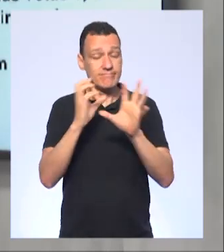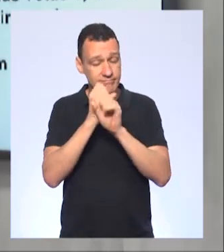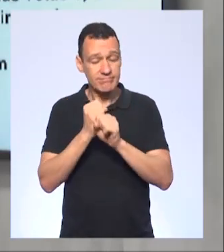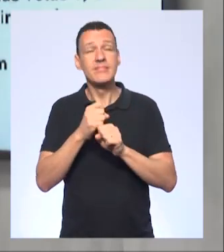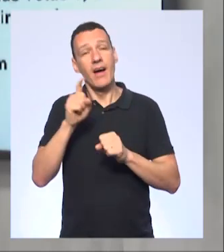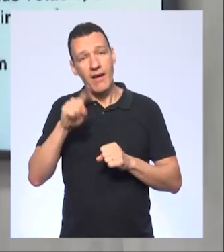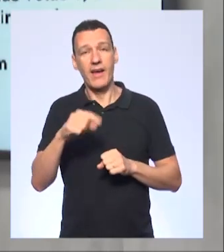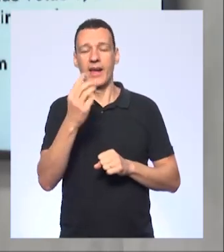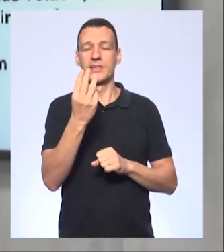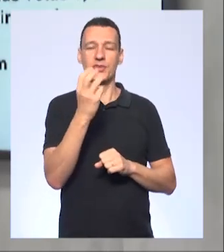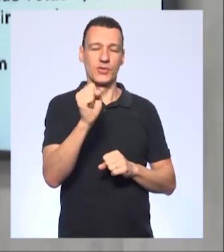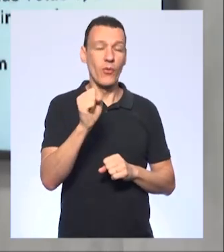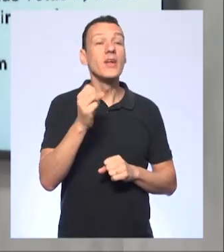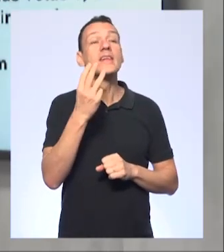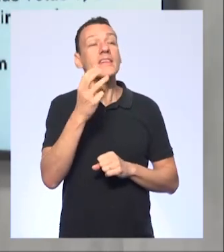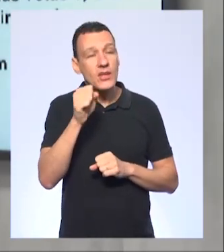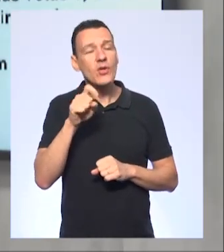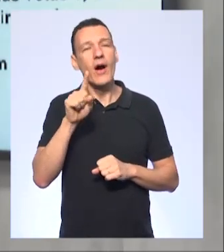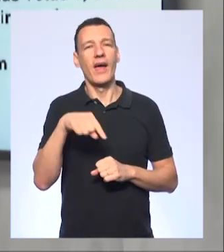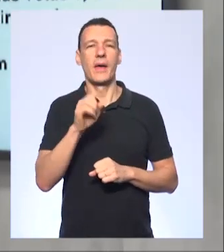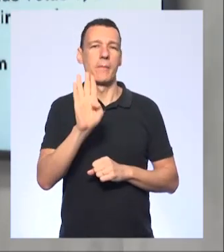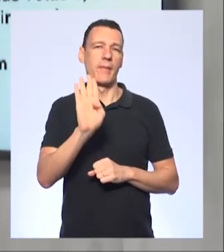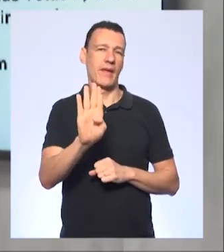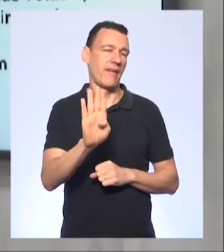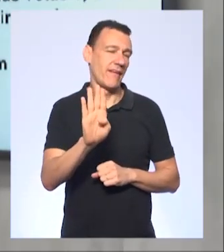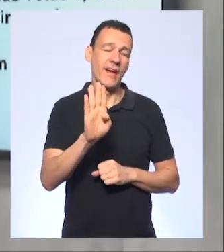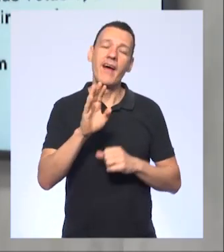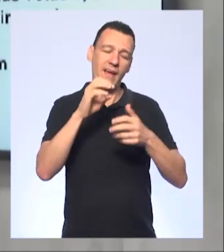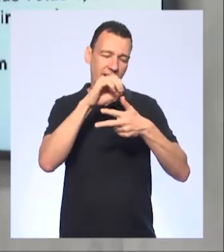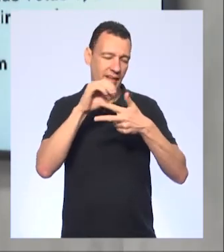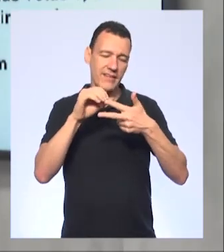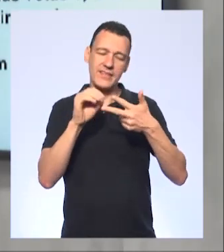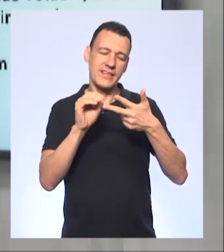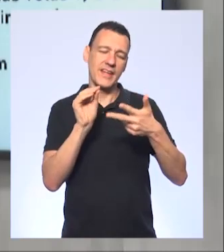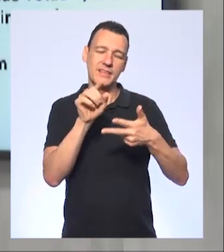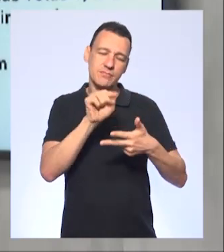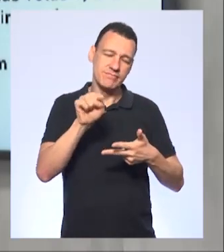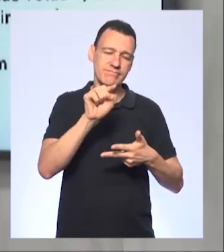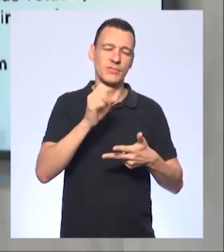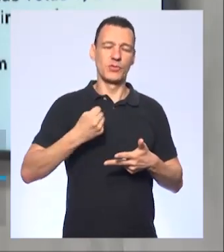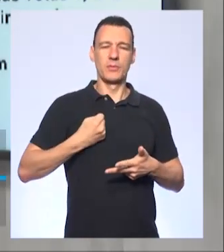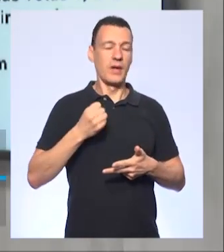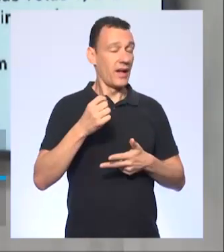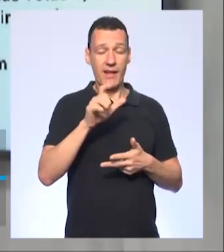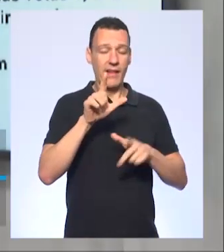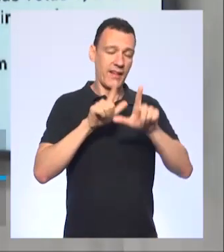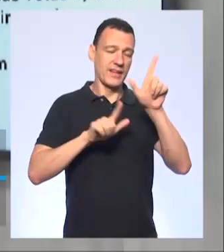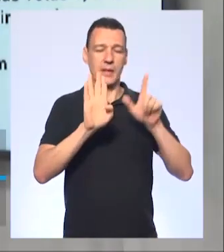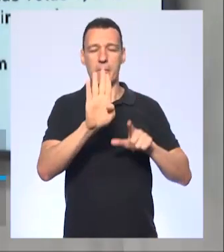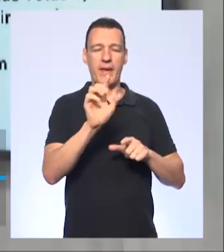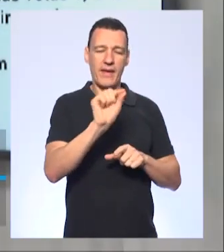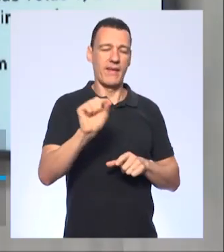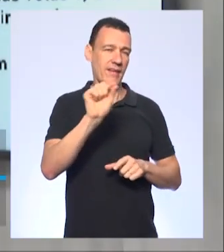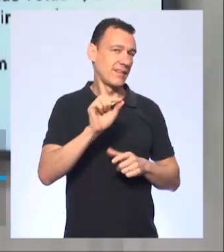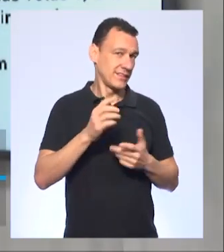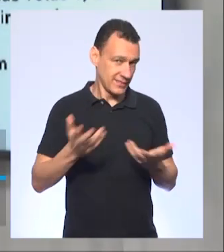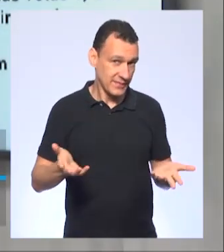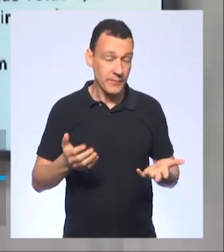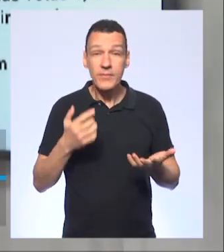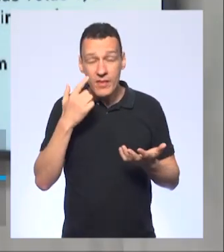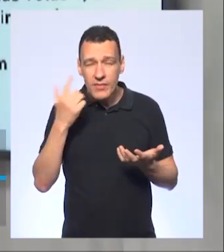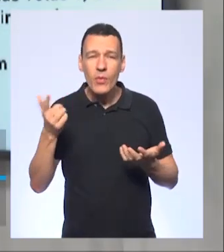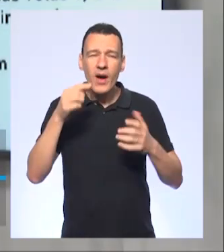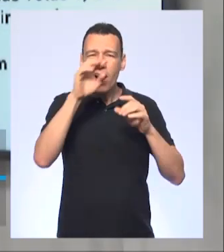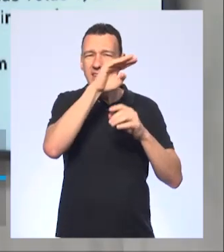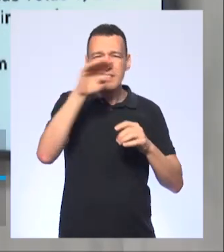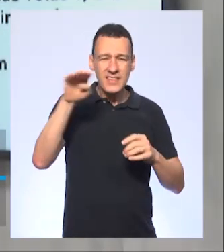a alternativa B lá da questão do Enem. Então não tem como, né, cara? Retas paralelas cortadas por